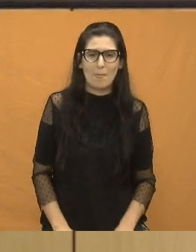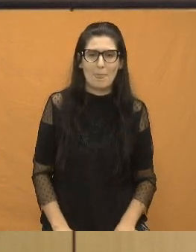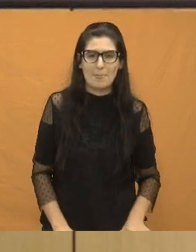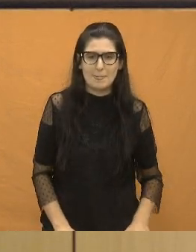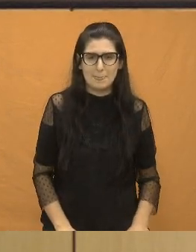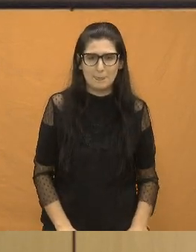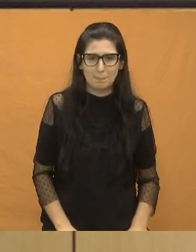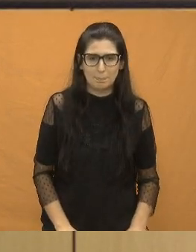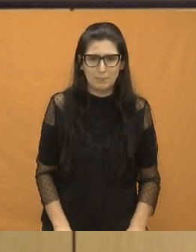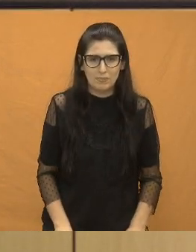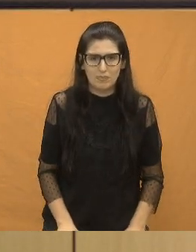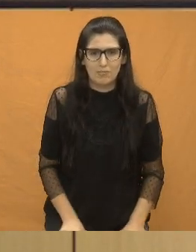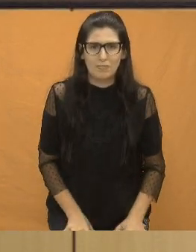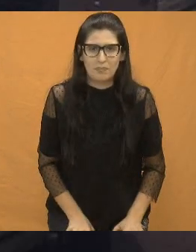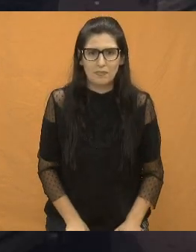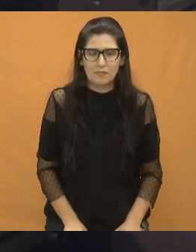também.